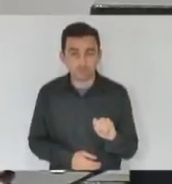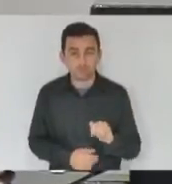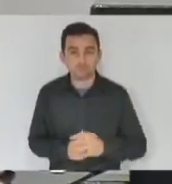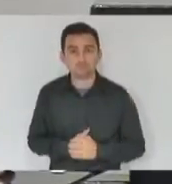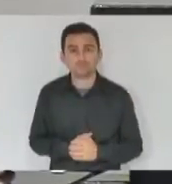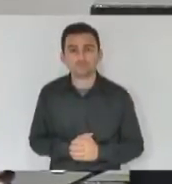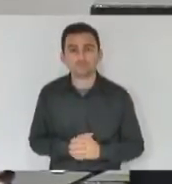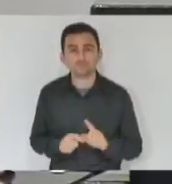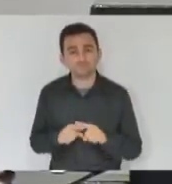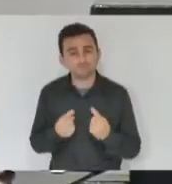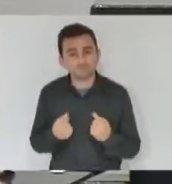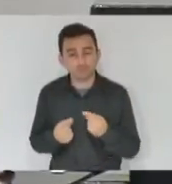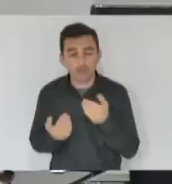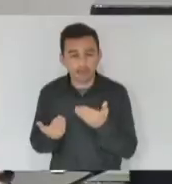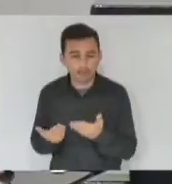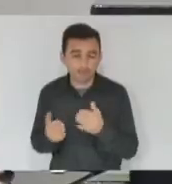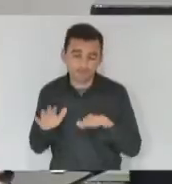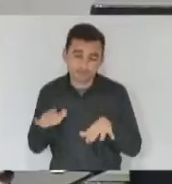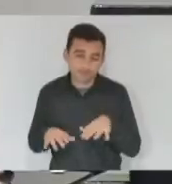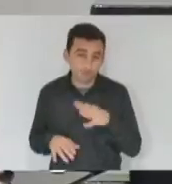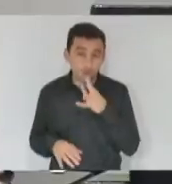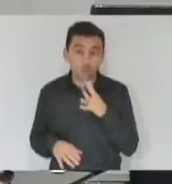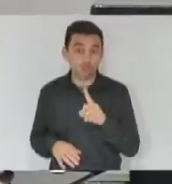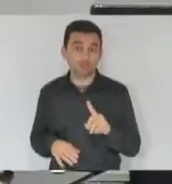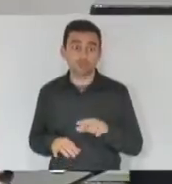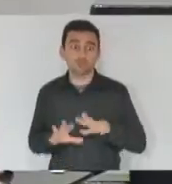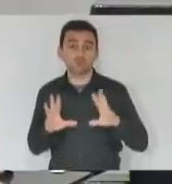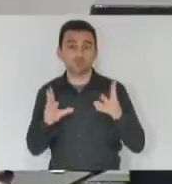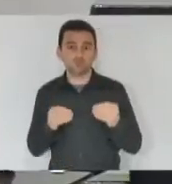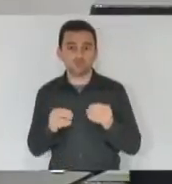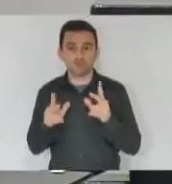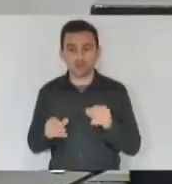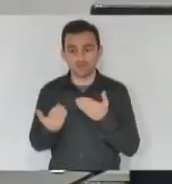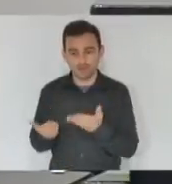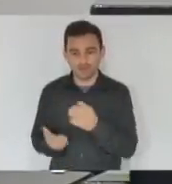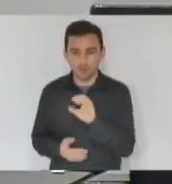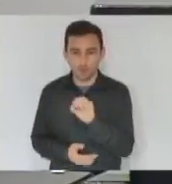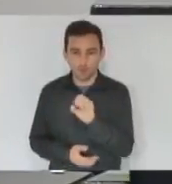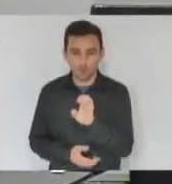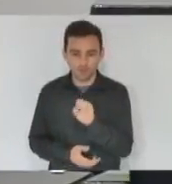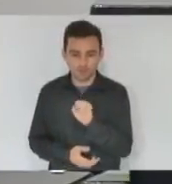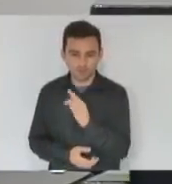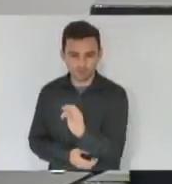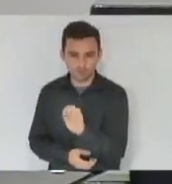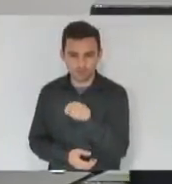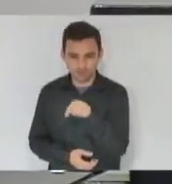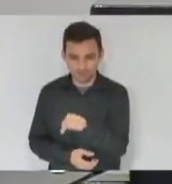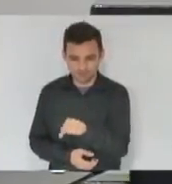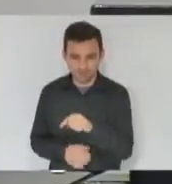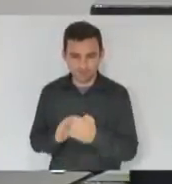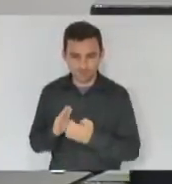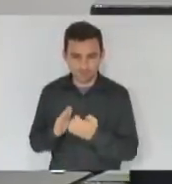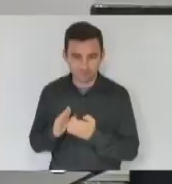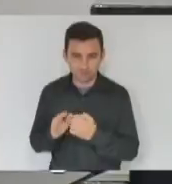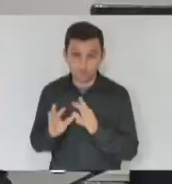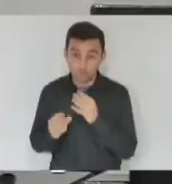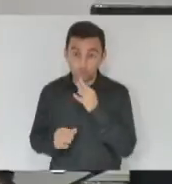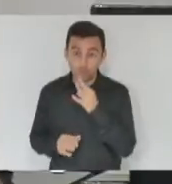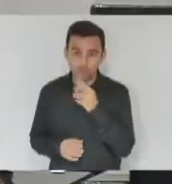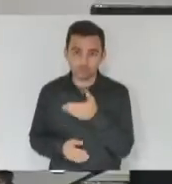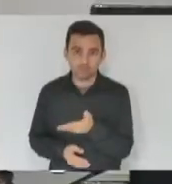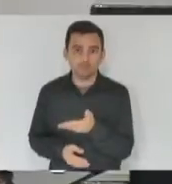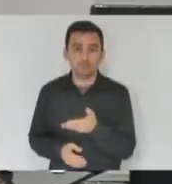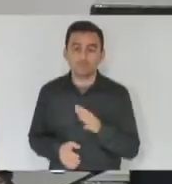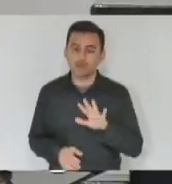talvez não tão conhecida quanto é a WestRock, mas que